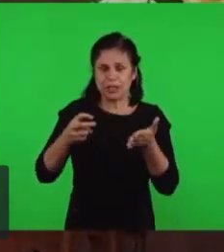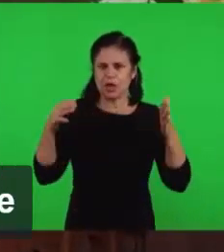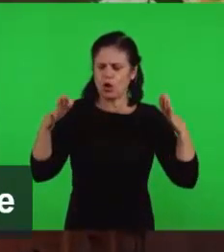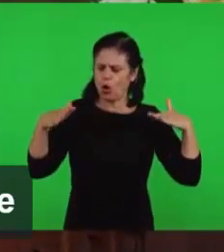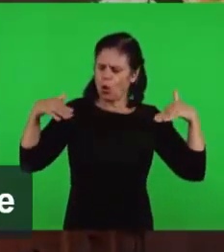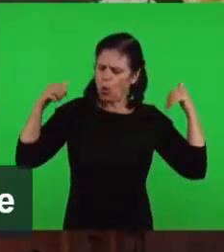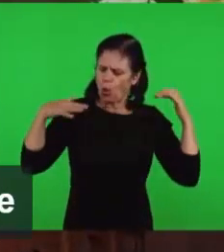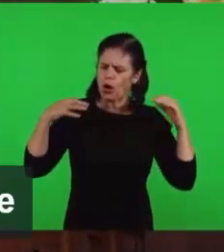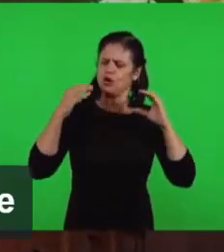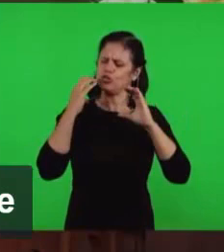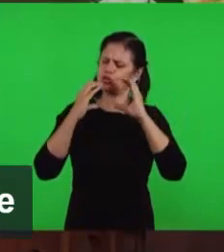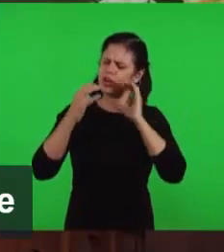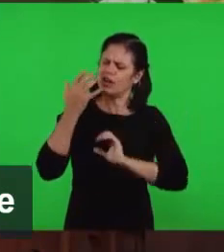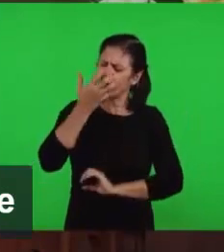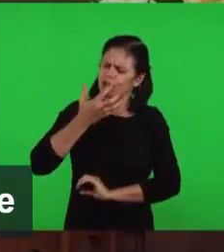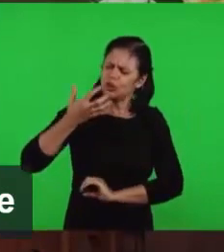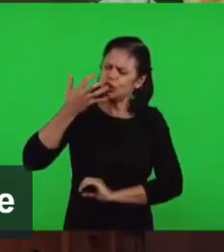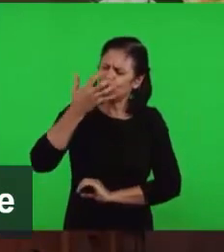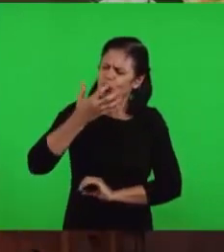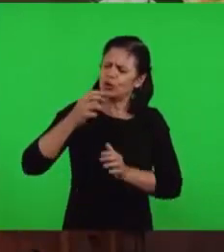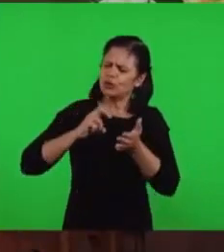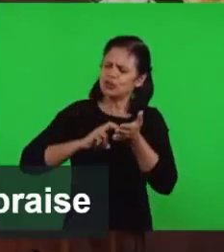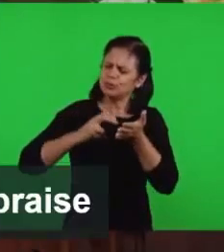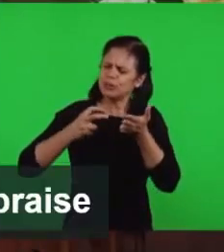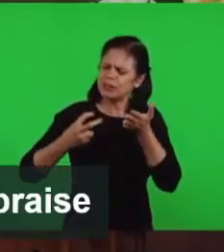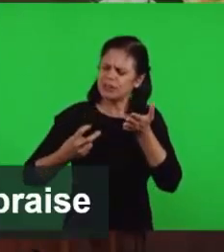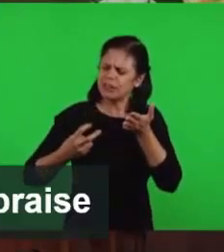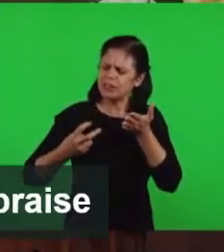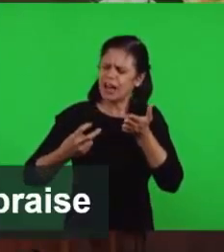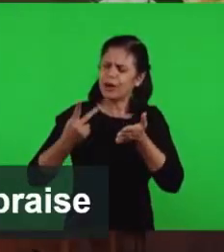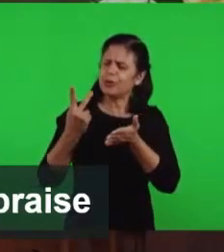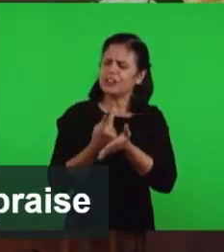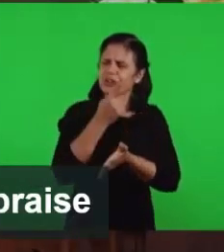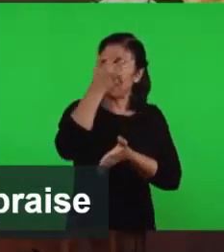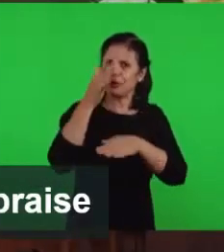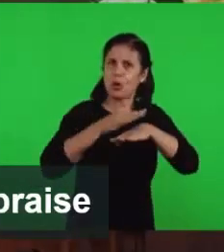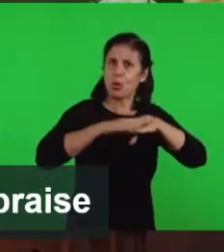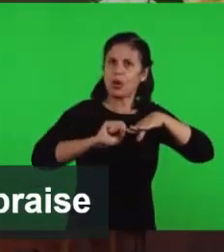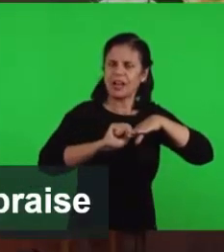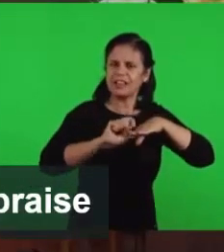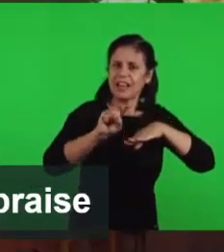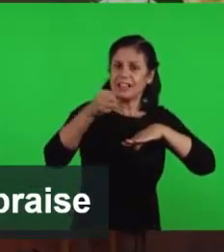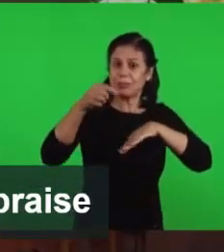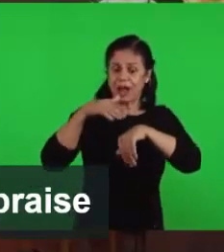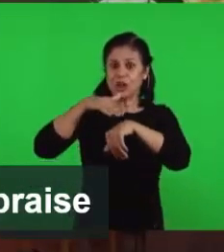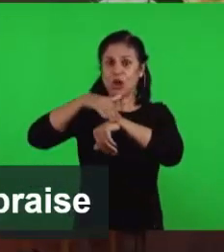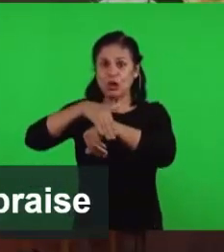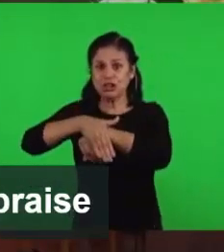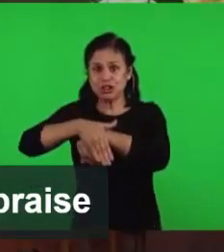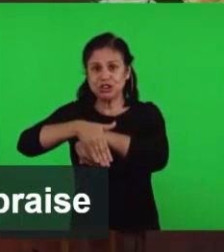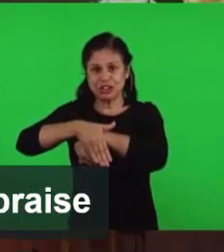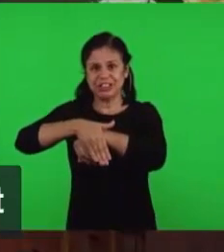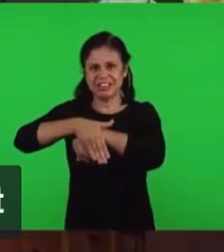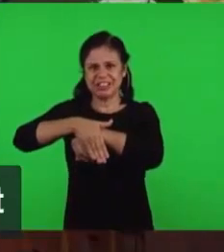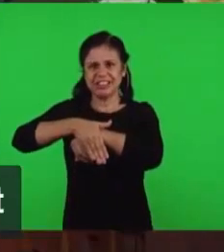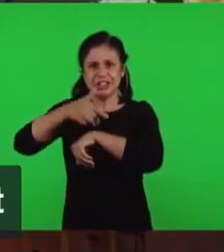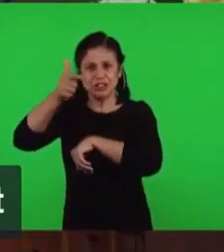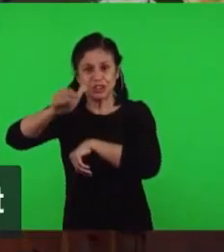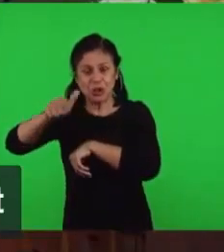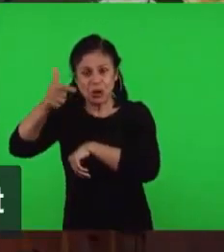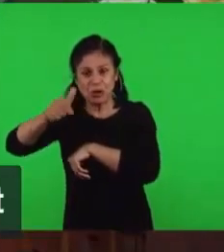aquele eu quero esse louvor a igreja cantou 10 louvores mas há um louvor que o